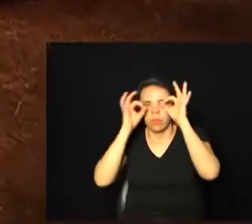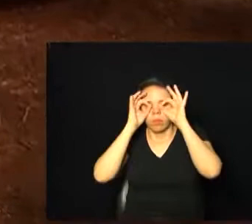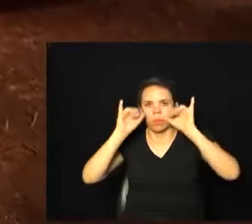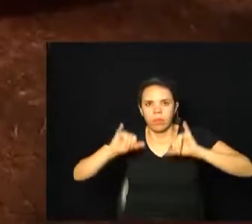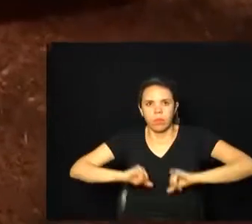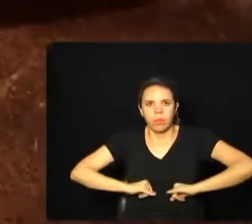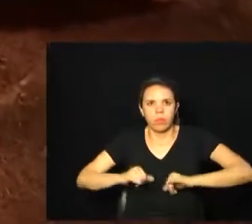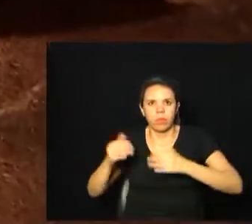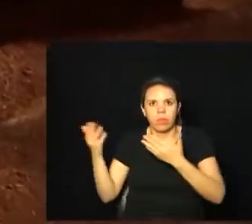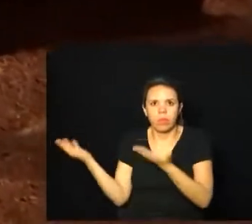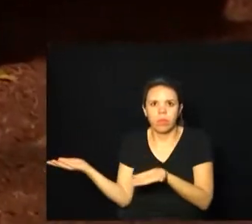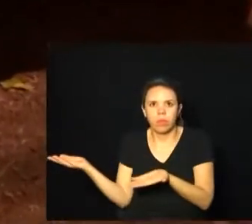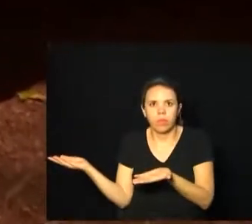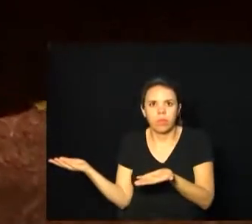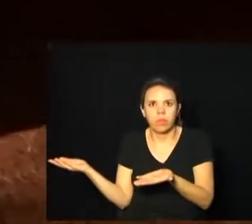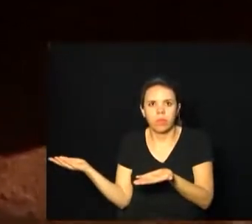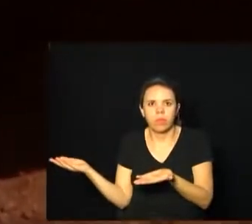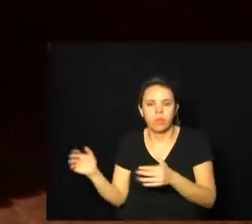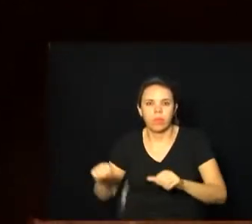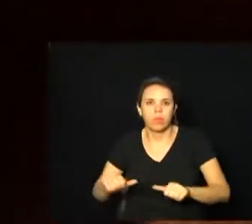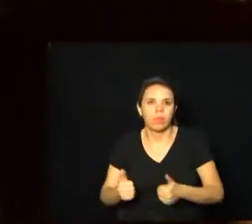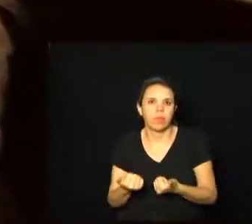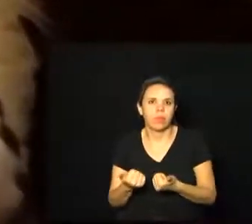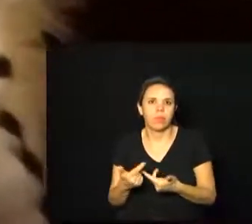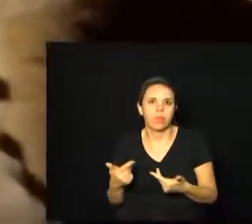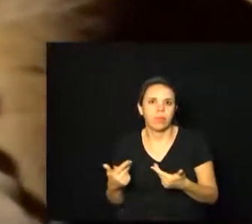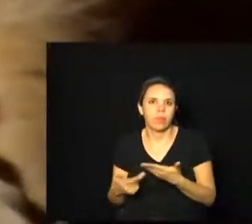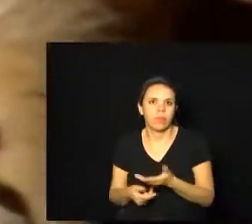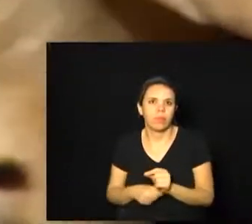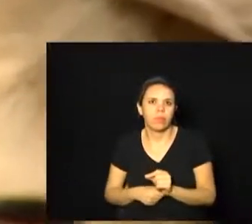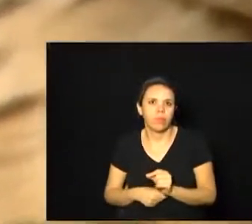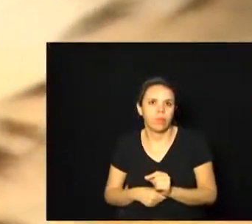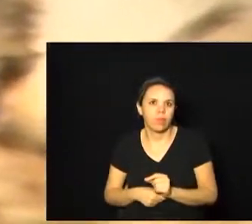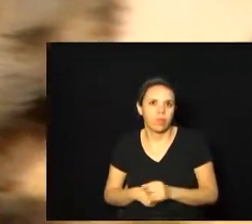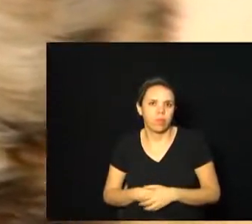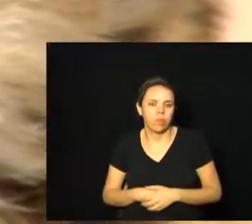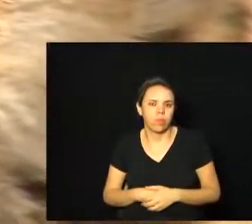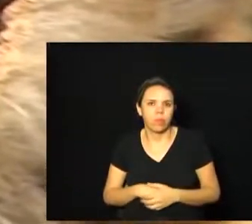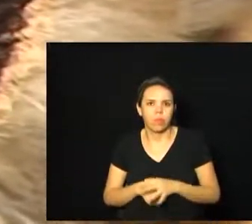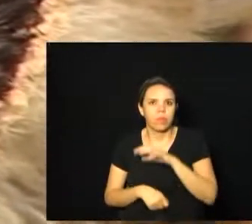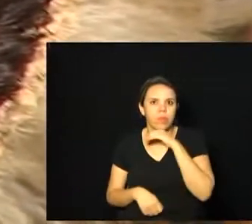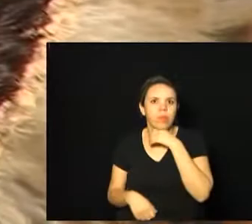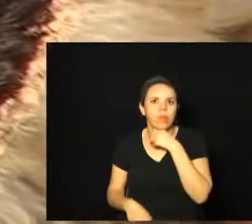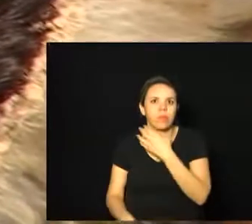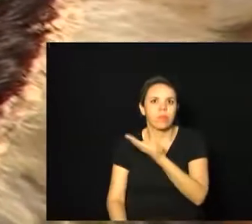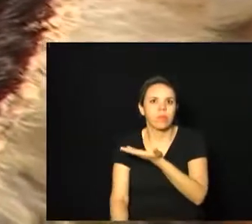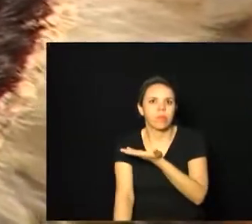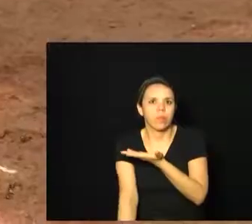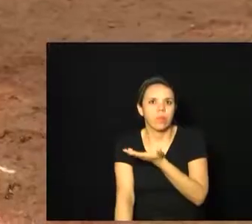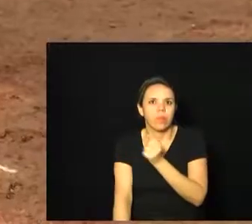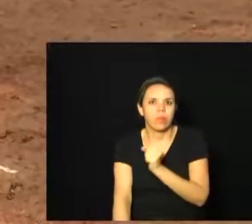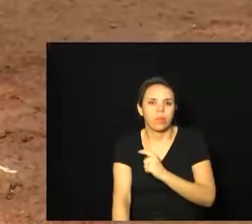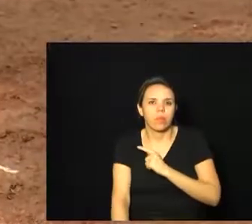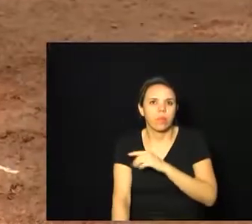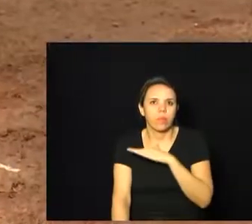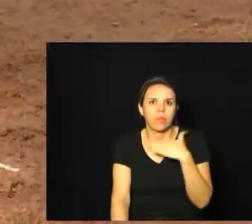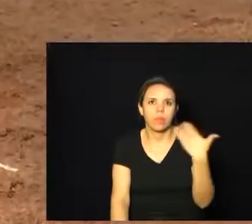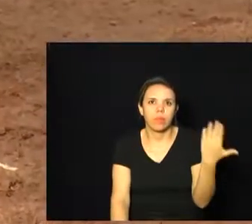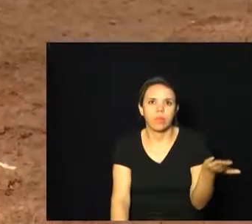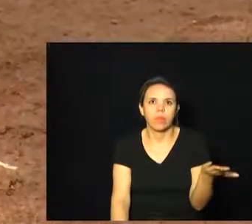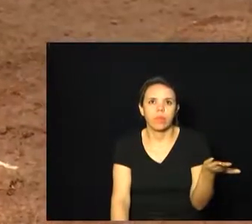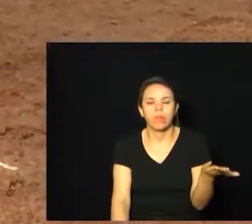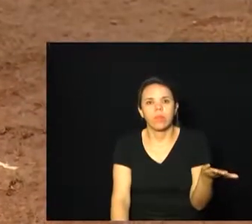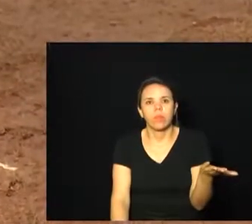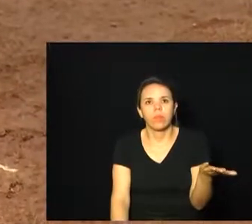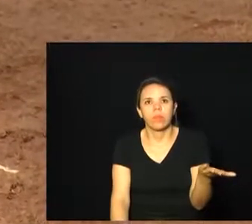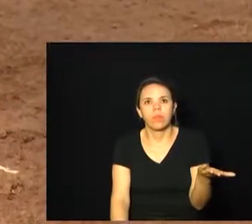sofreram isso. O lado positivo dessa questão é que esses animais poderiam ter morrido ou poderiam